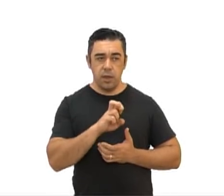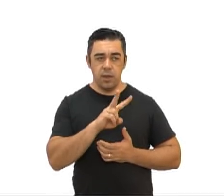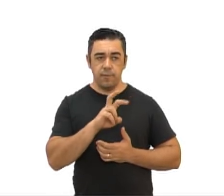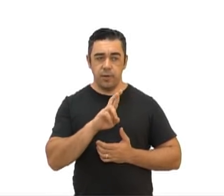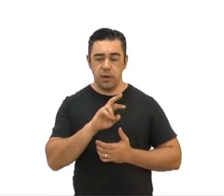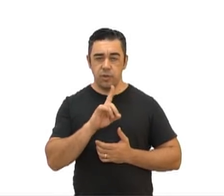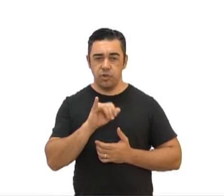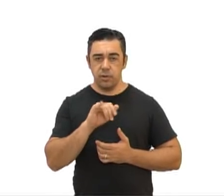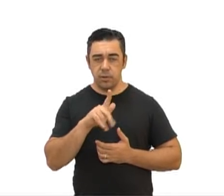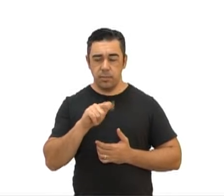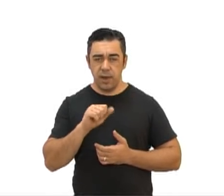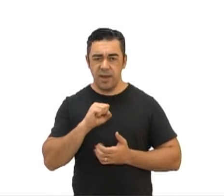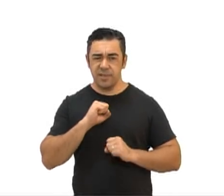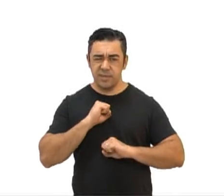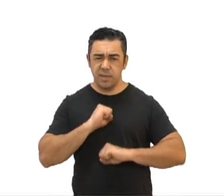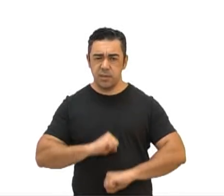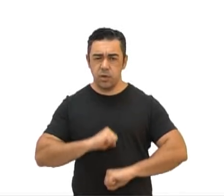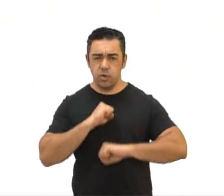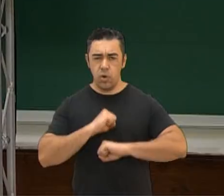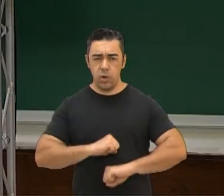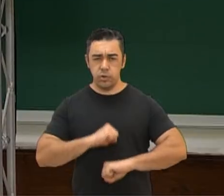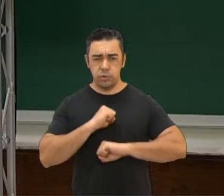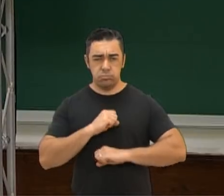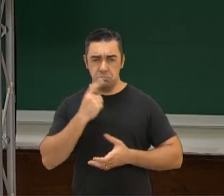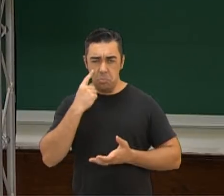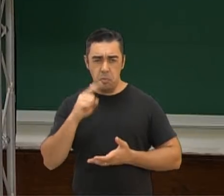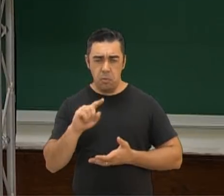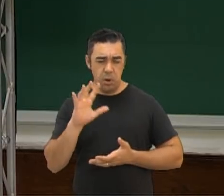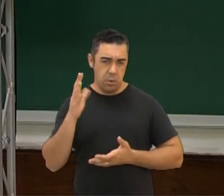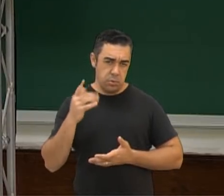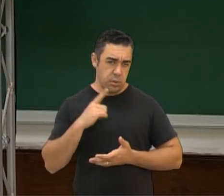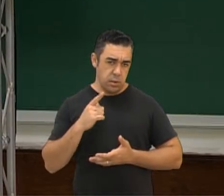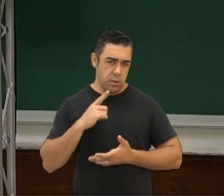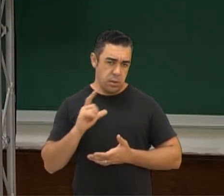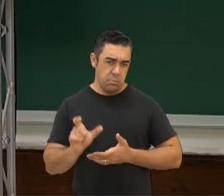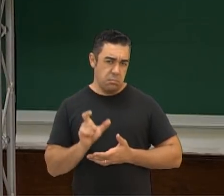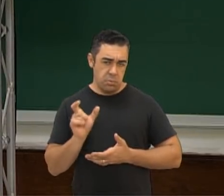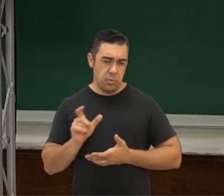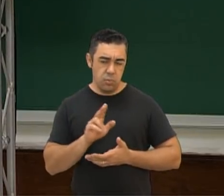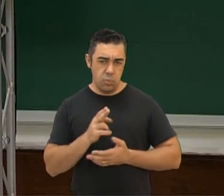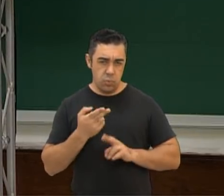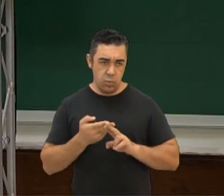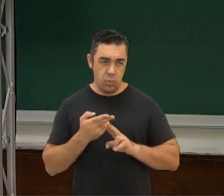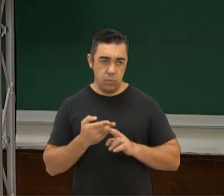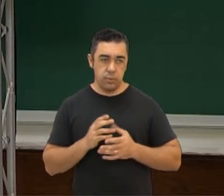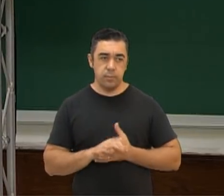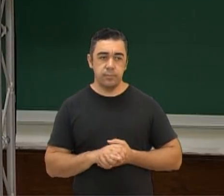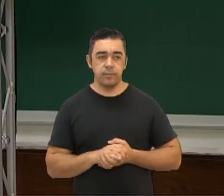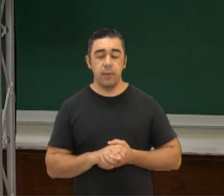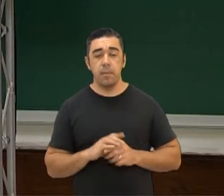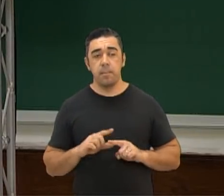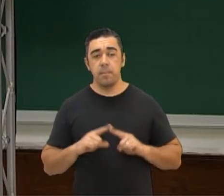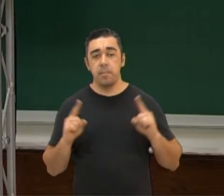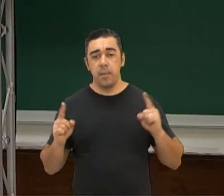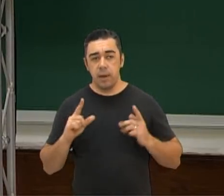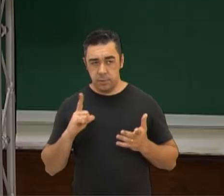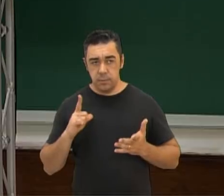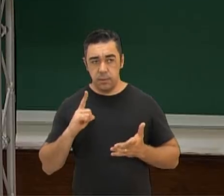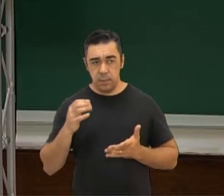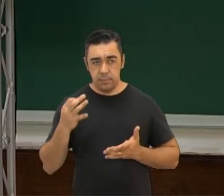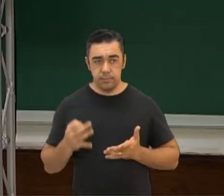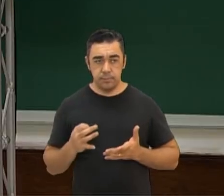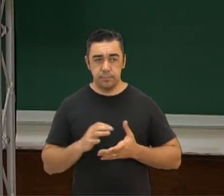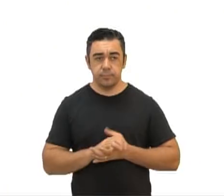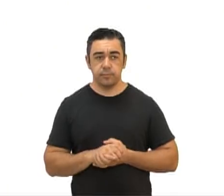Reverendíssima é para sacerdotes. Não é muito comum a gente ver, né, esse tipo de pronome de tratamento sendo utilizado, né? Mas para vocês saberem que existe,